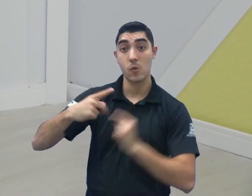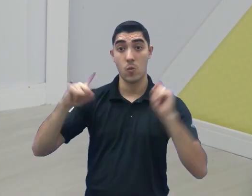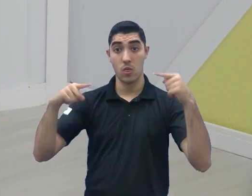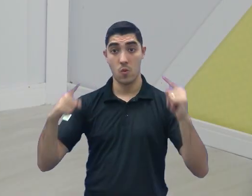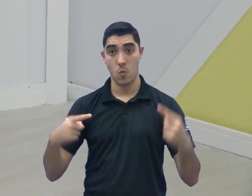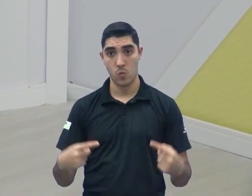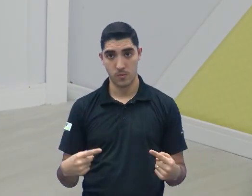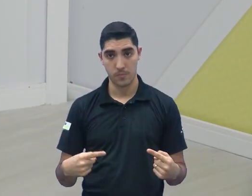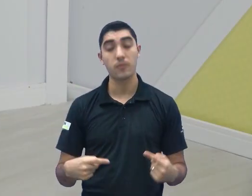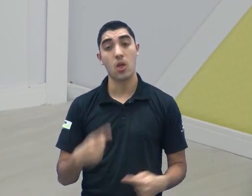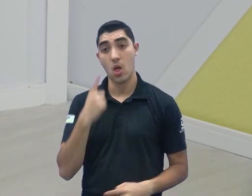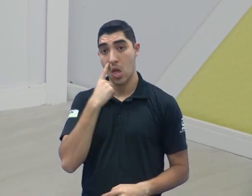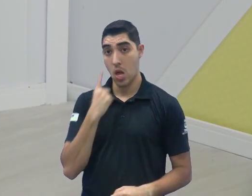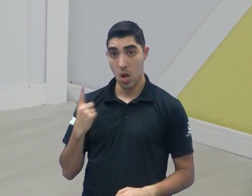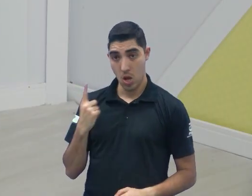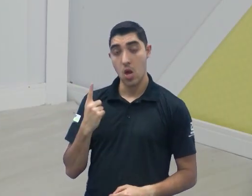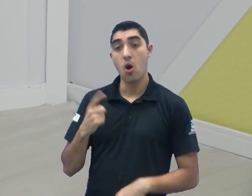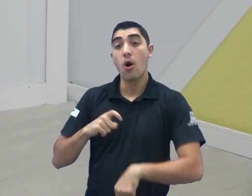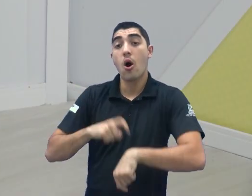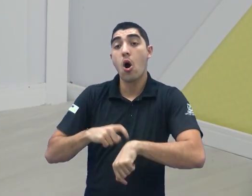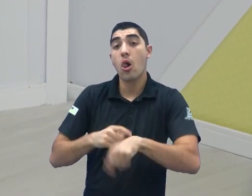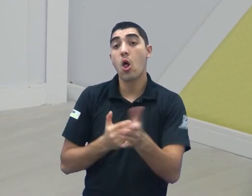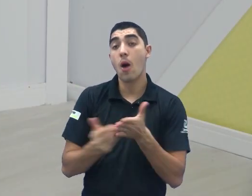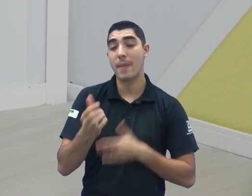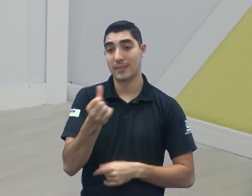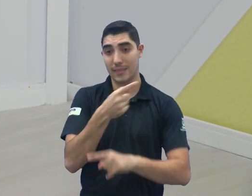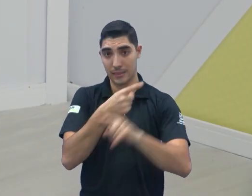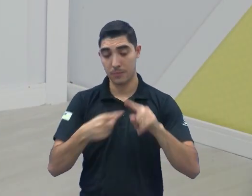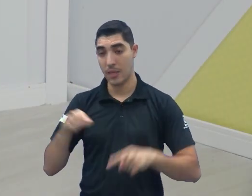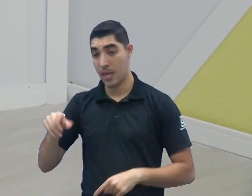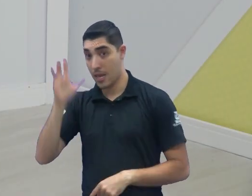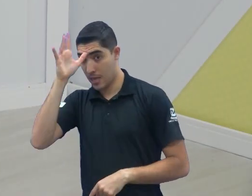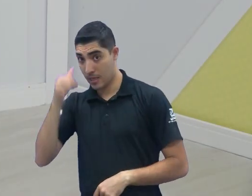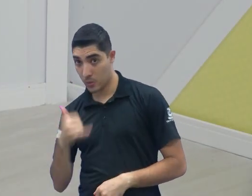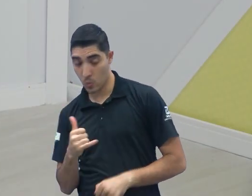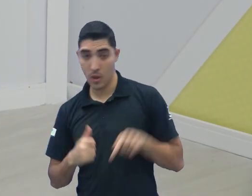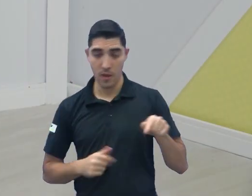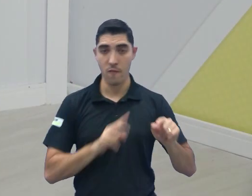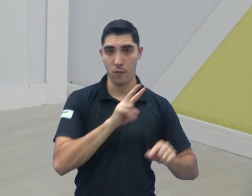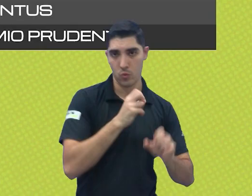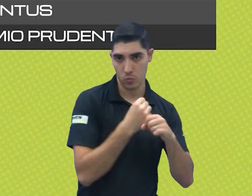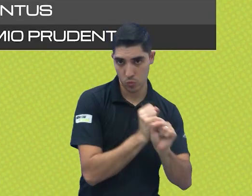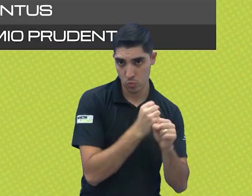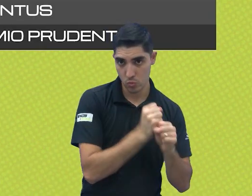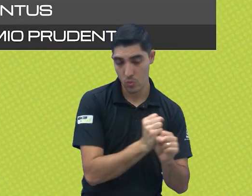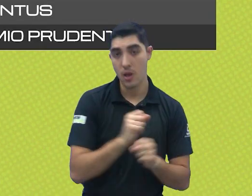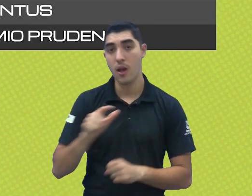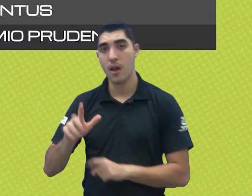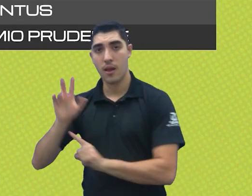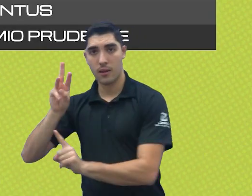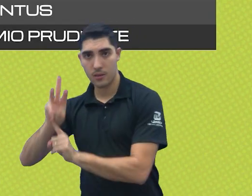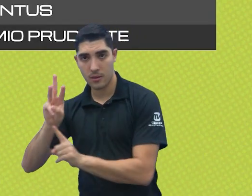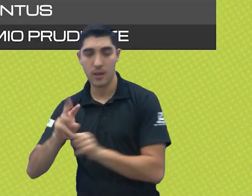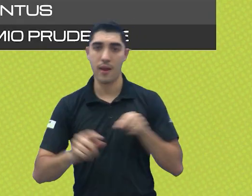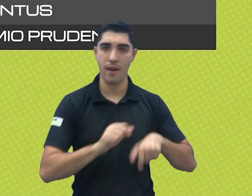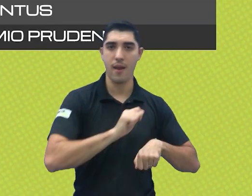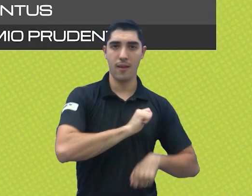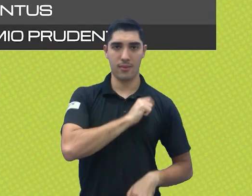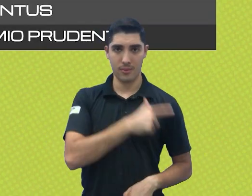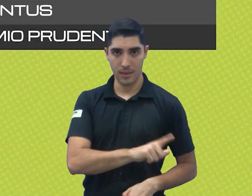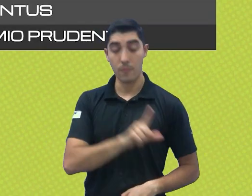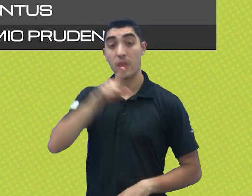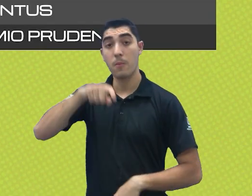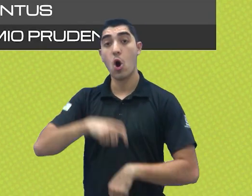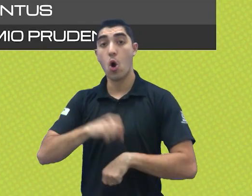todos os jogos são hoje, começando às 18h30 com Ituano e Votuporanguense. Às 19 horas tem Água Santa e Linense. Depois, às 20